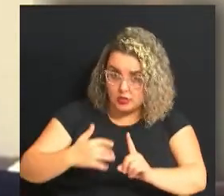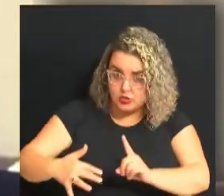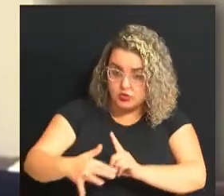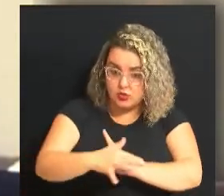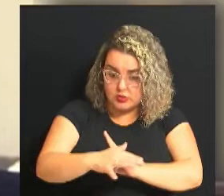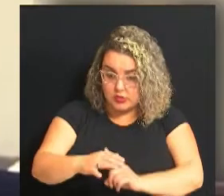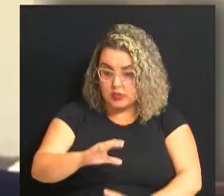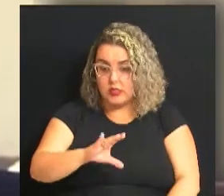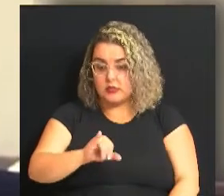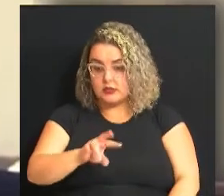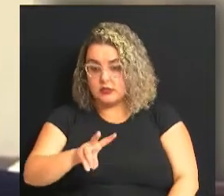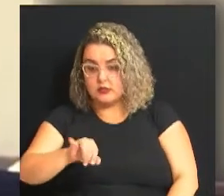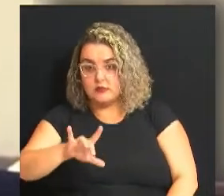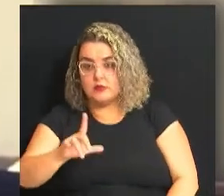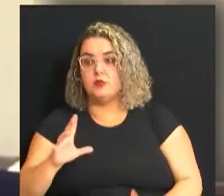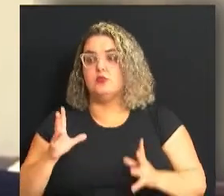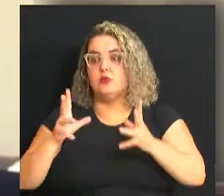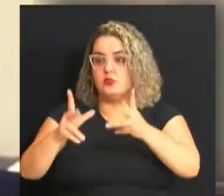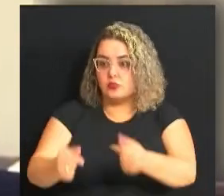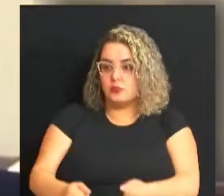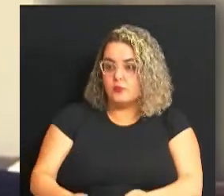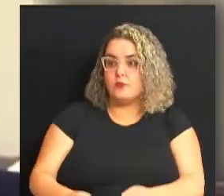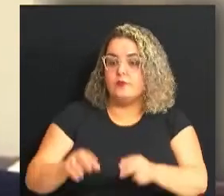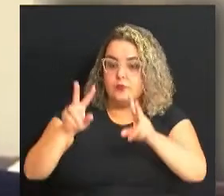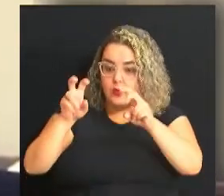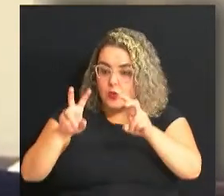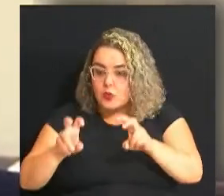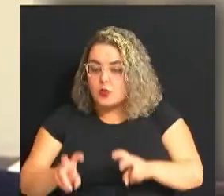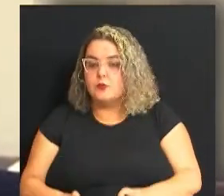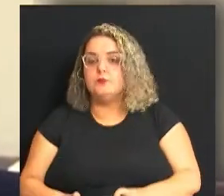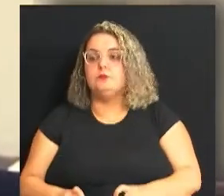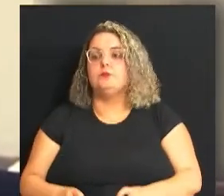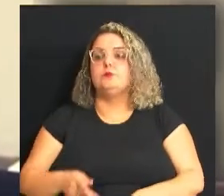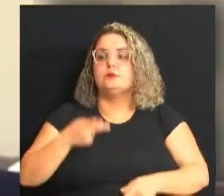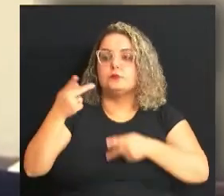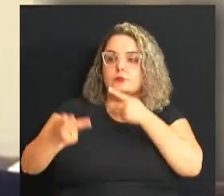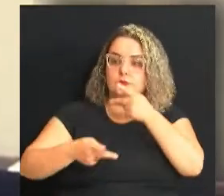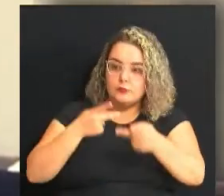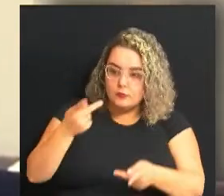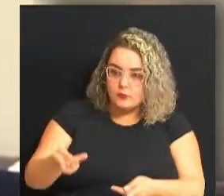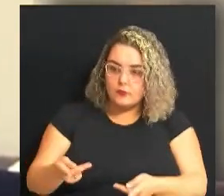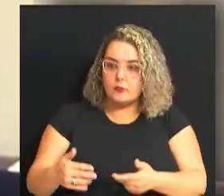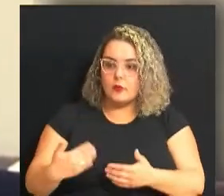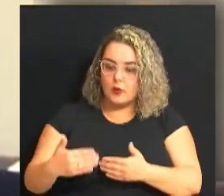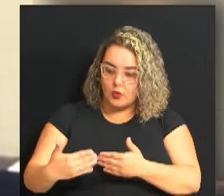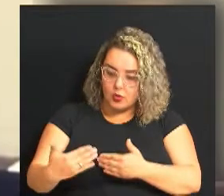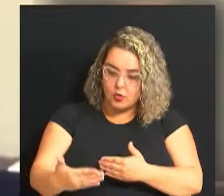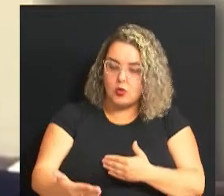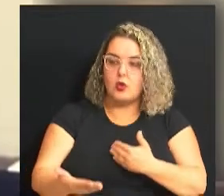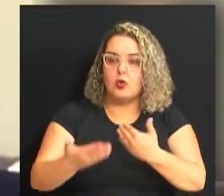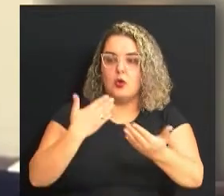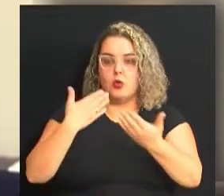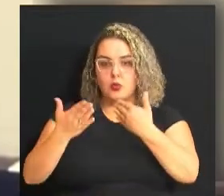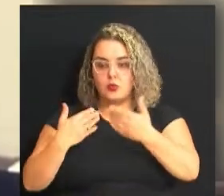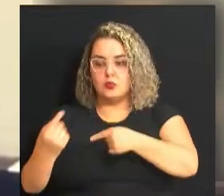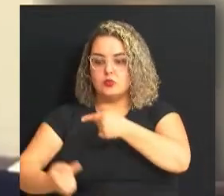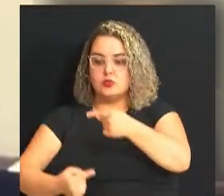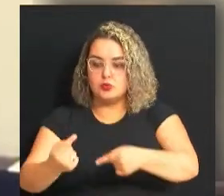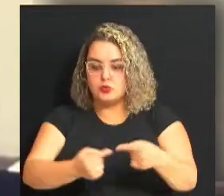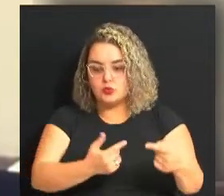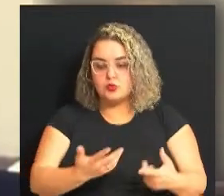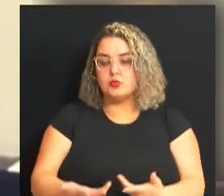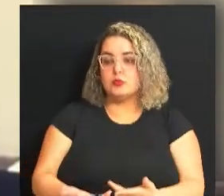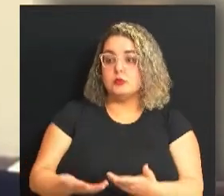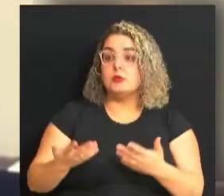a sociedade, os assuntos aqui abordados passam a ser conversados, discutidos,